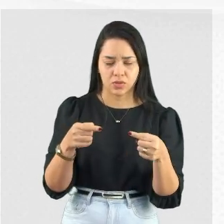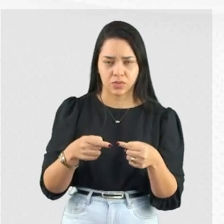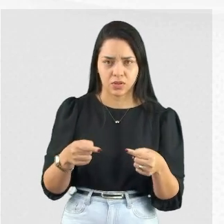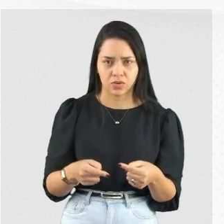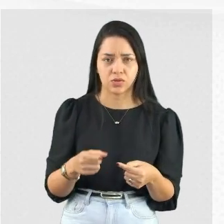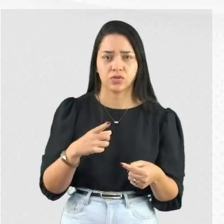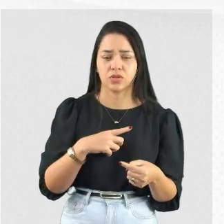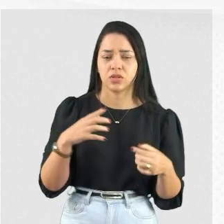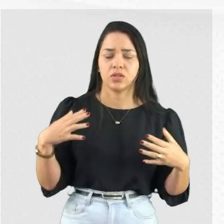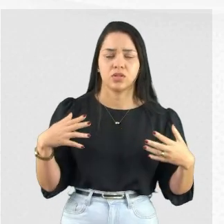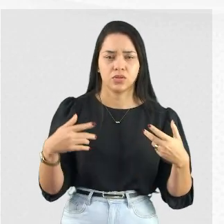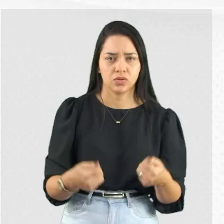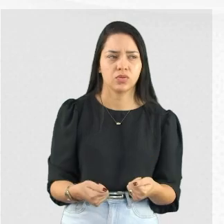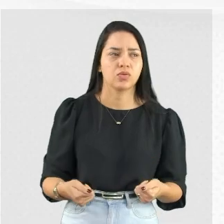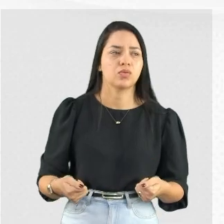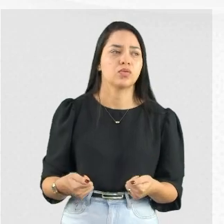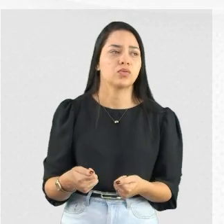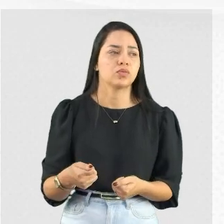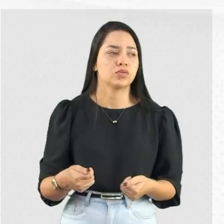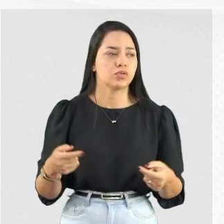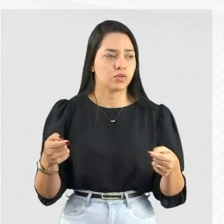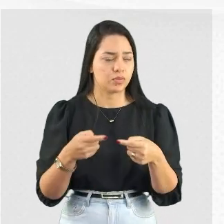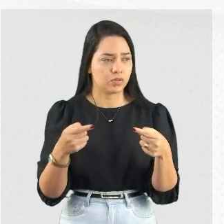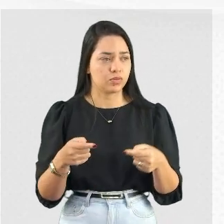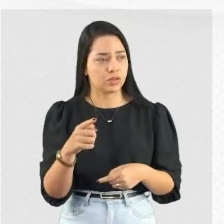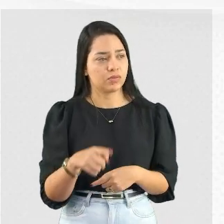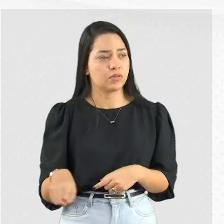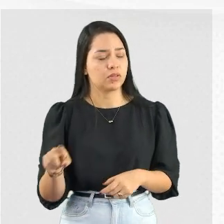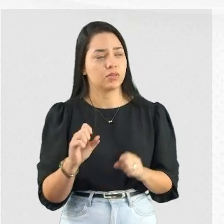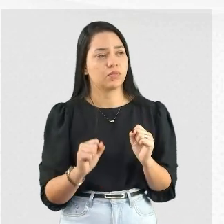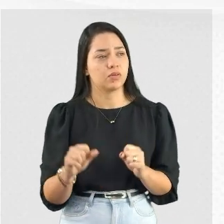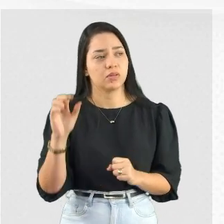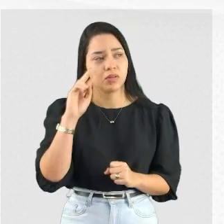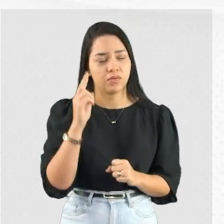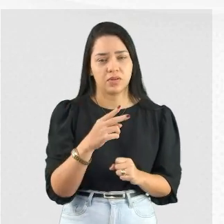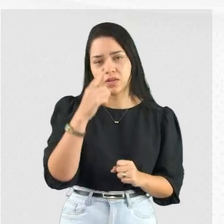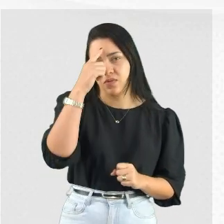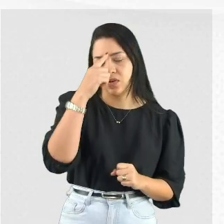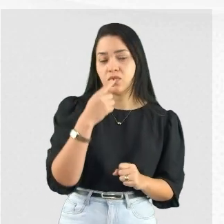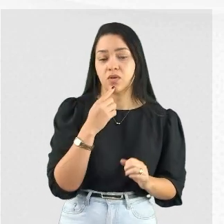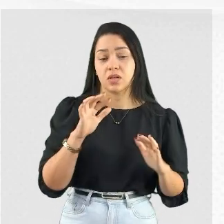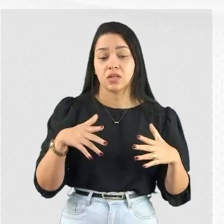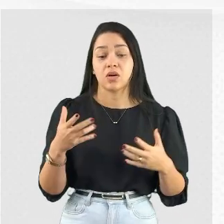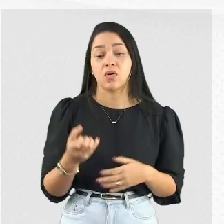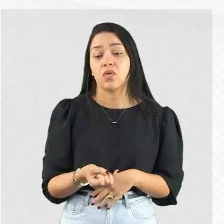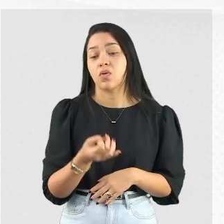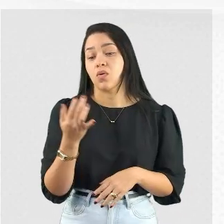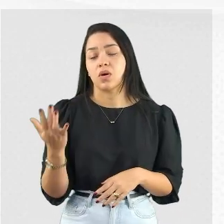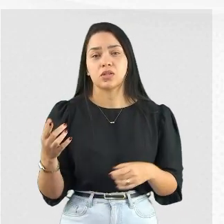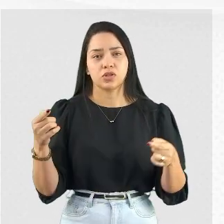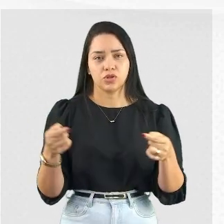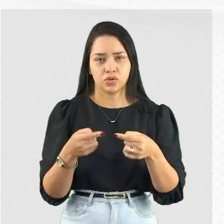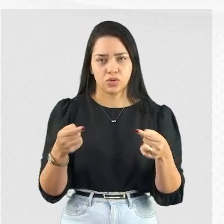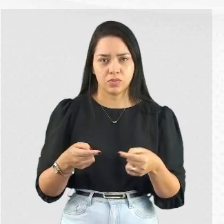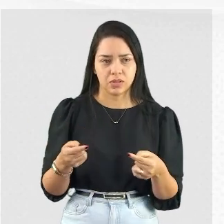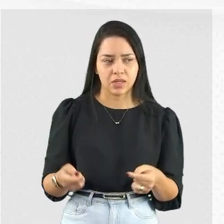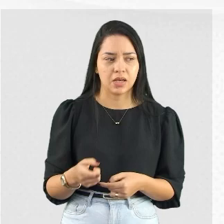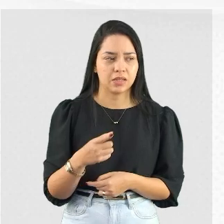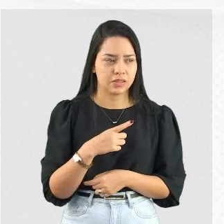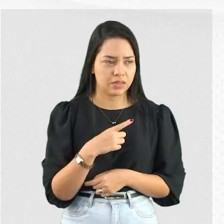eu tenho toda essa gama aqui de combinações que vocês podem ver na figura. Então, eu tenho quantas formas de combinar, né? Eu